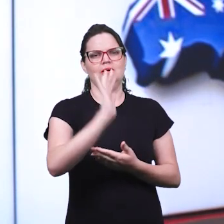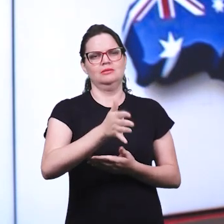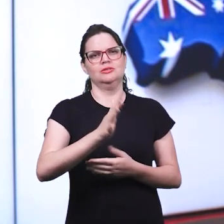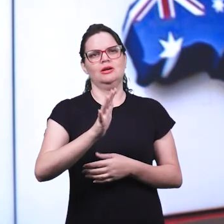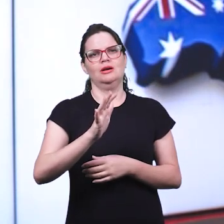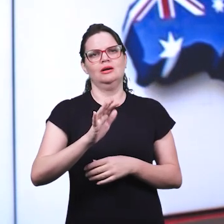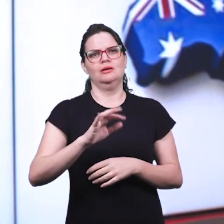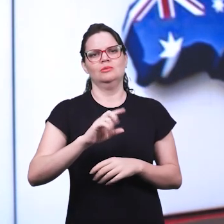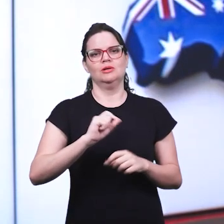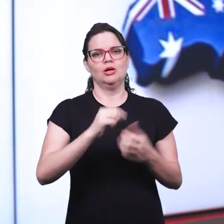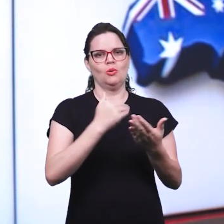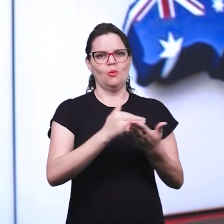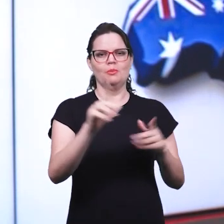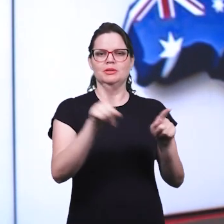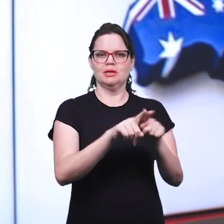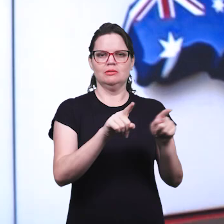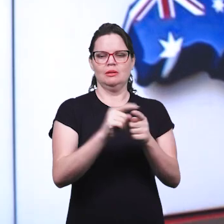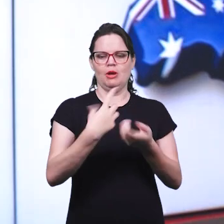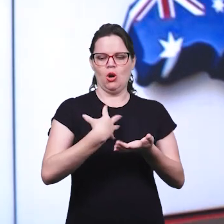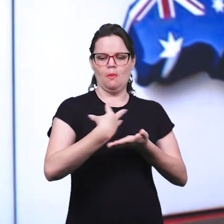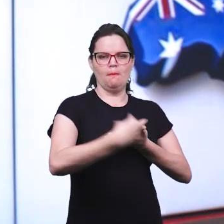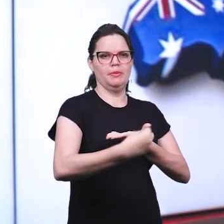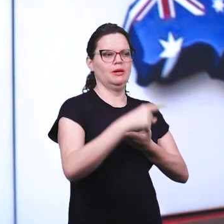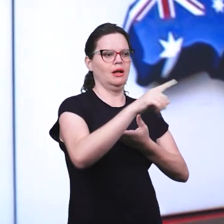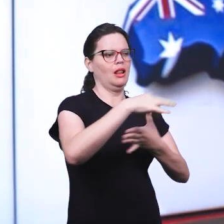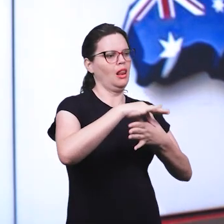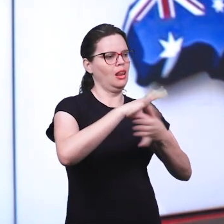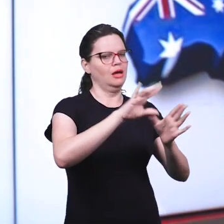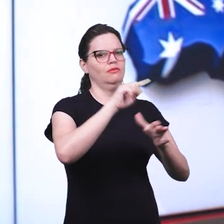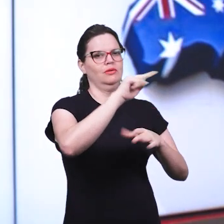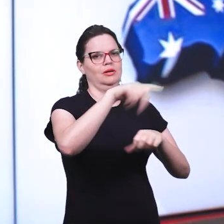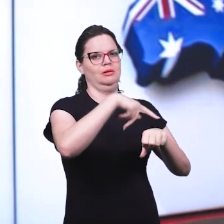a realizar em seus países.